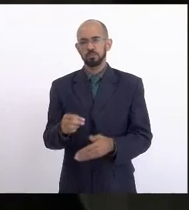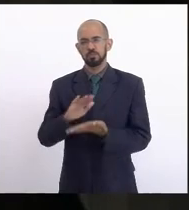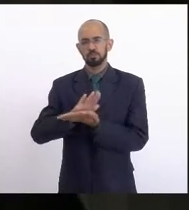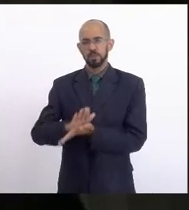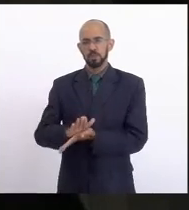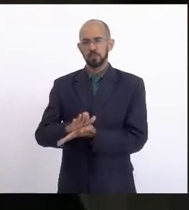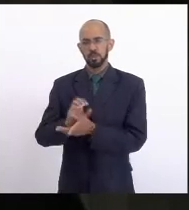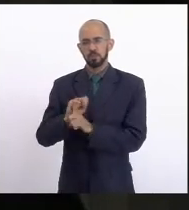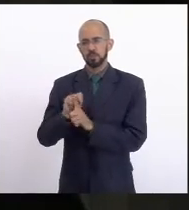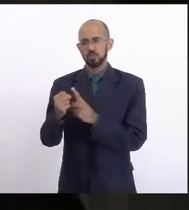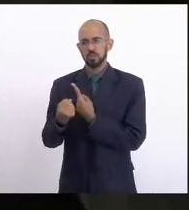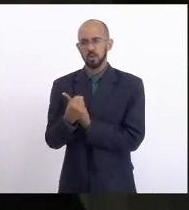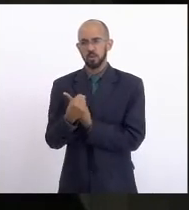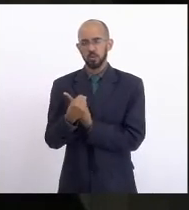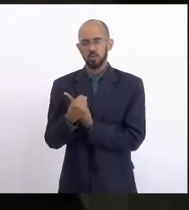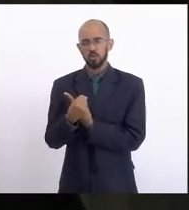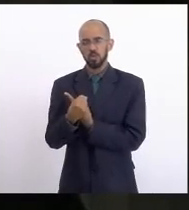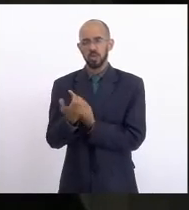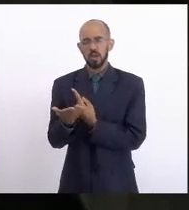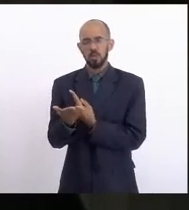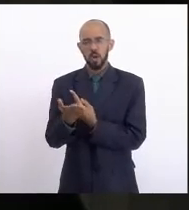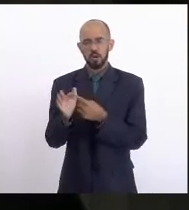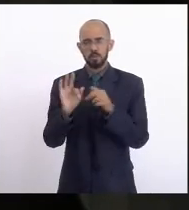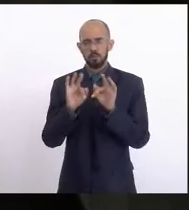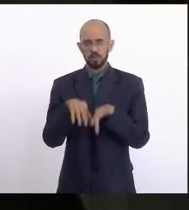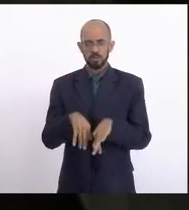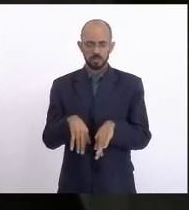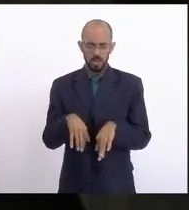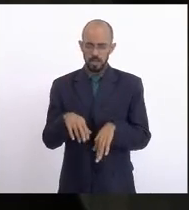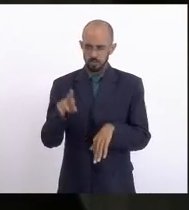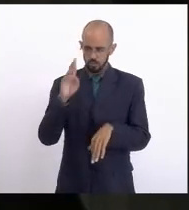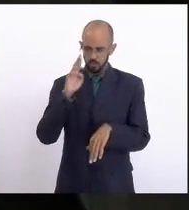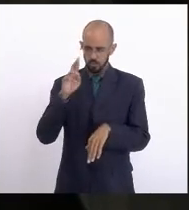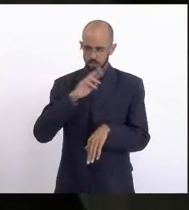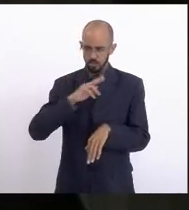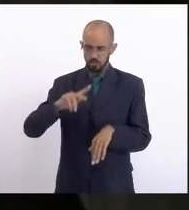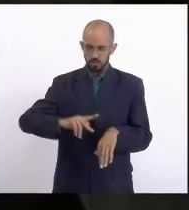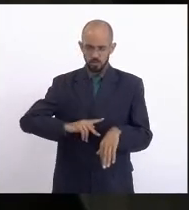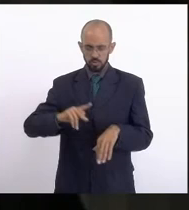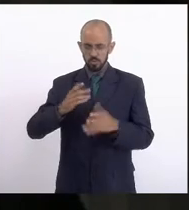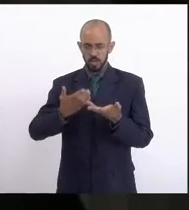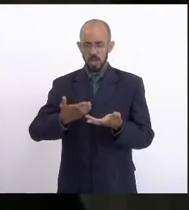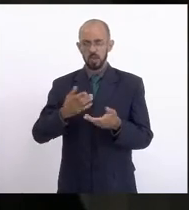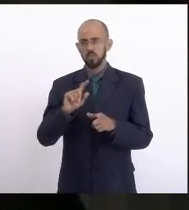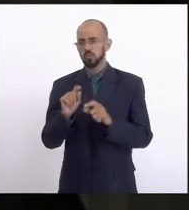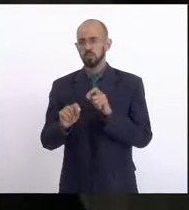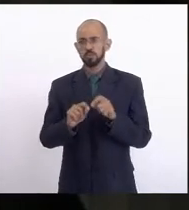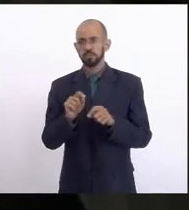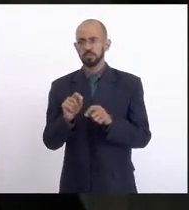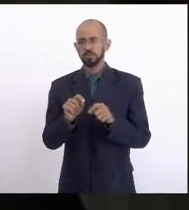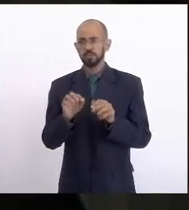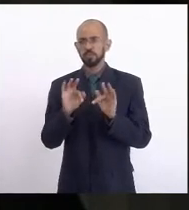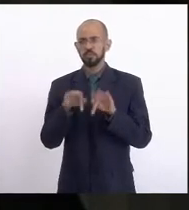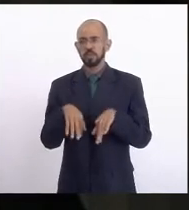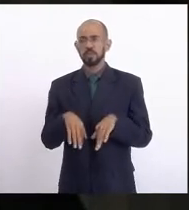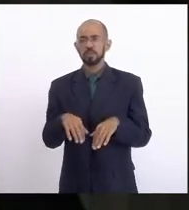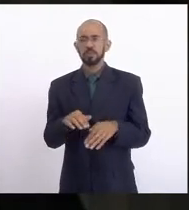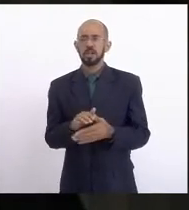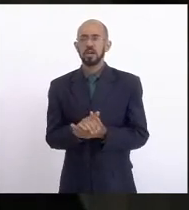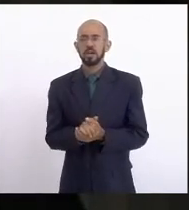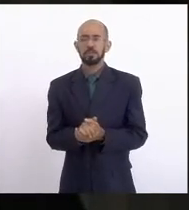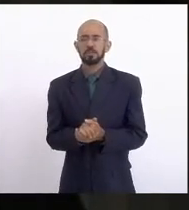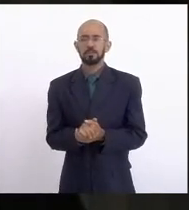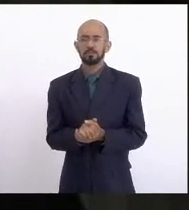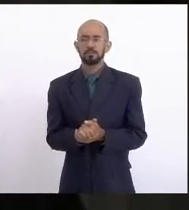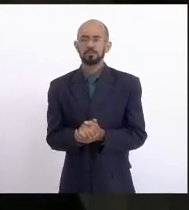preconceito social. E, finalmente, senhor presidente, eu queria encerrar